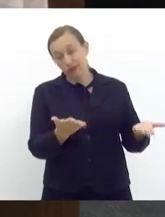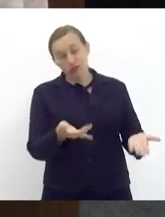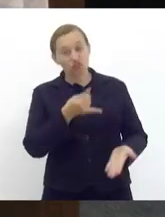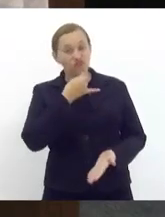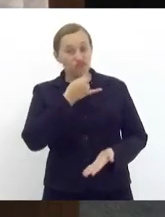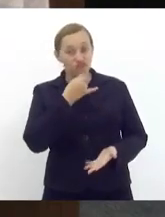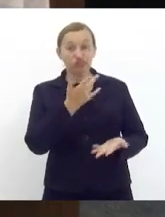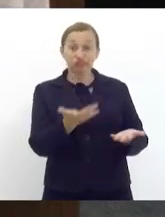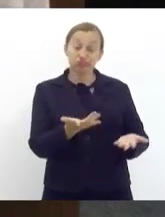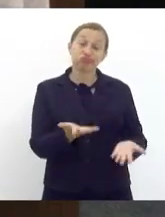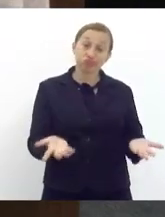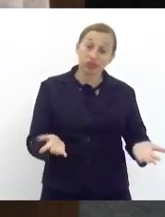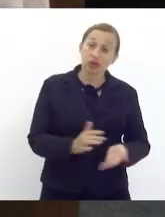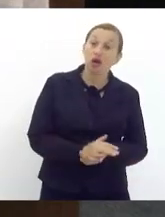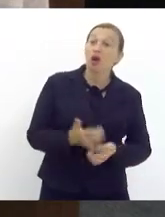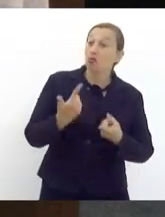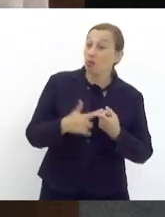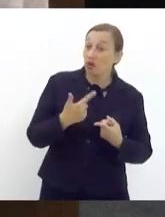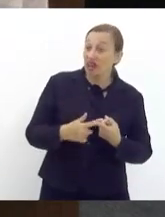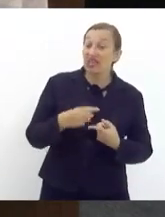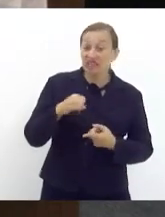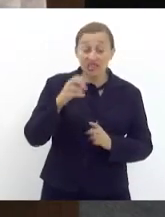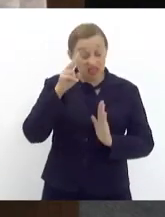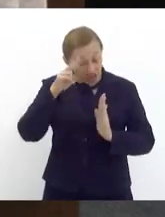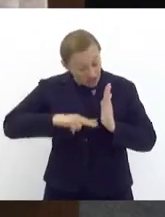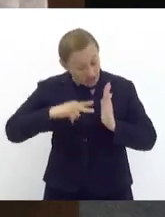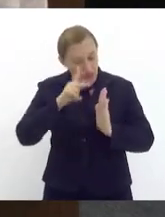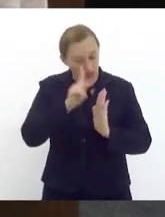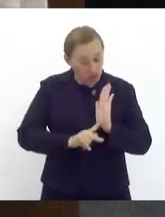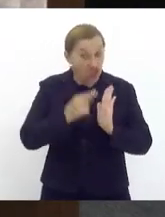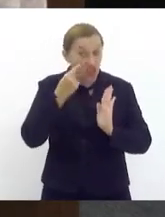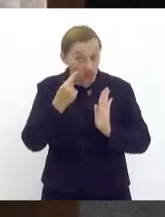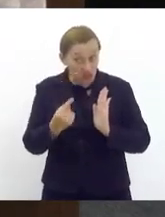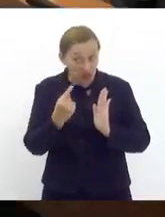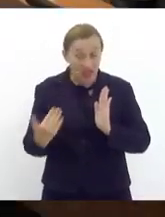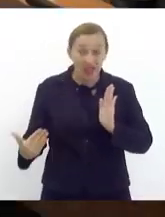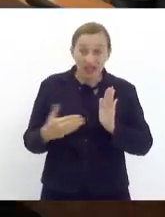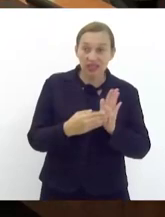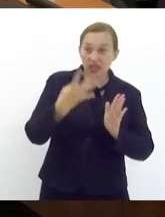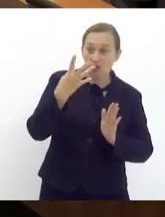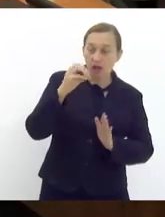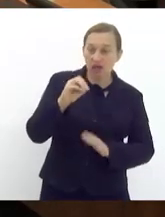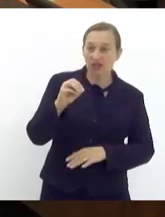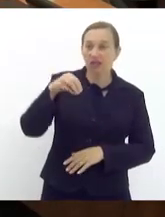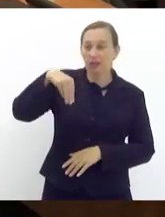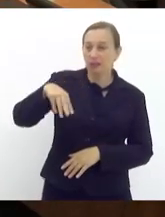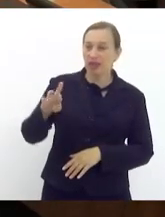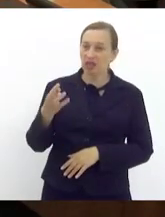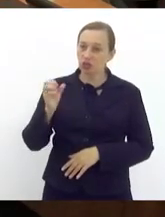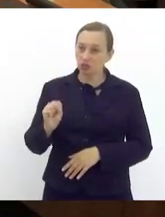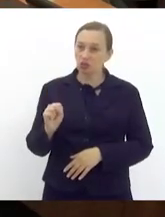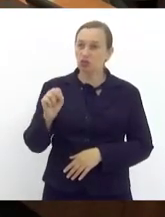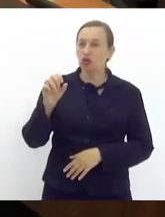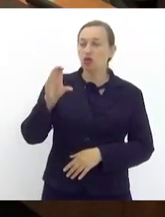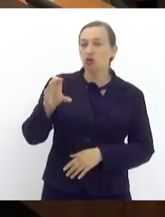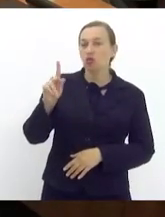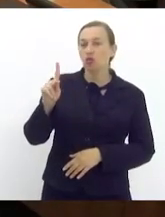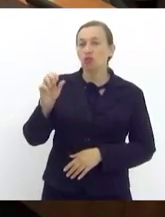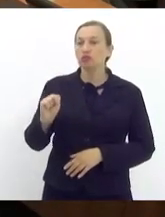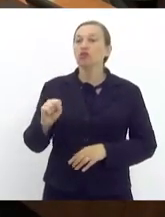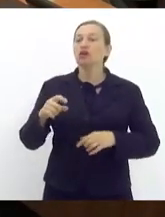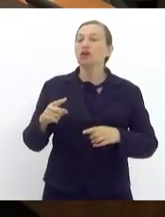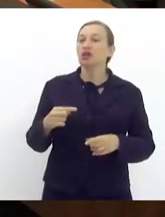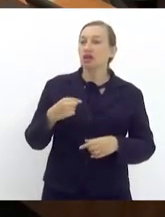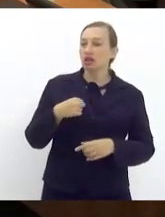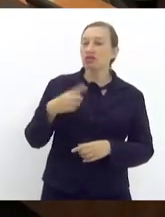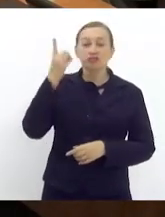tristes, lamentáveis. Porque se visse o projeto, ia ver que é até 40 metros, desculpa, como o deputado Luiz Paulo e eu sentamos,